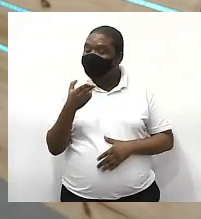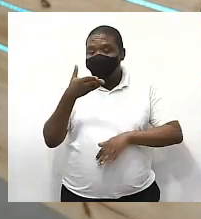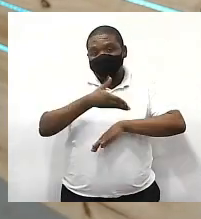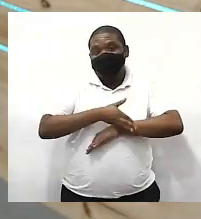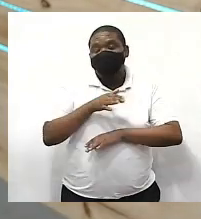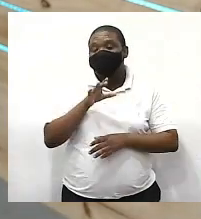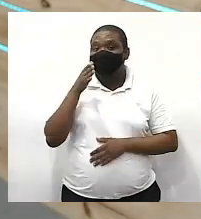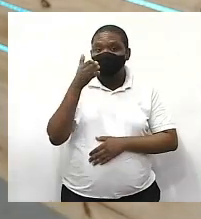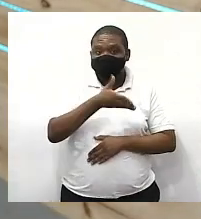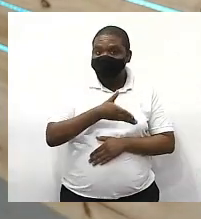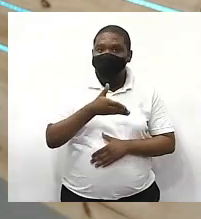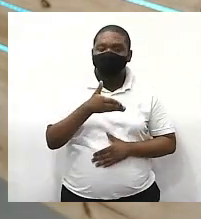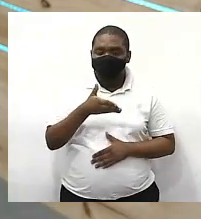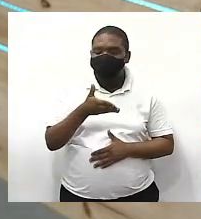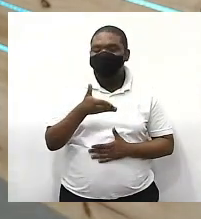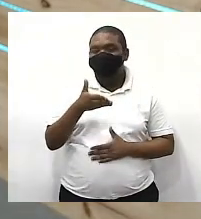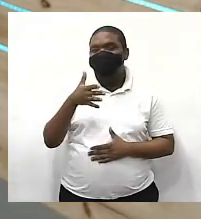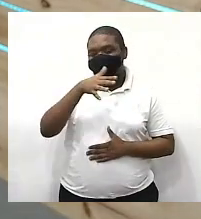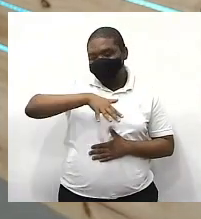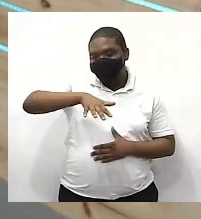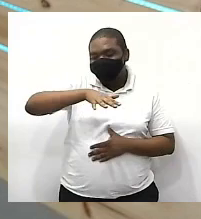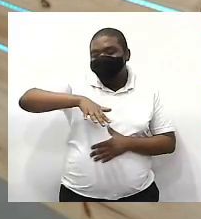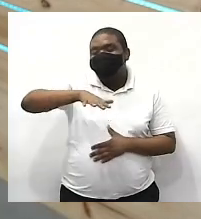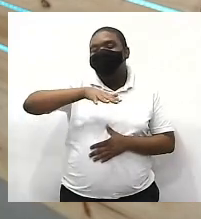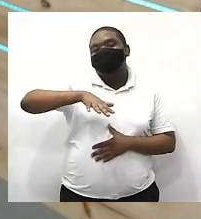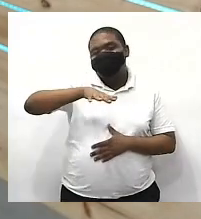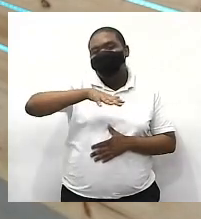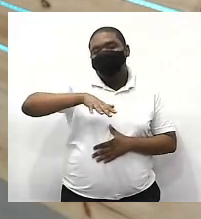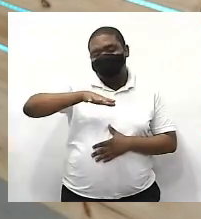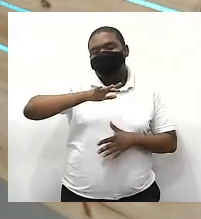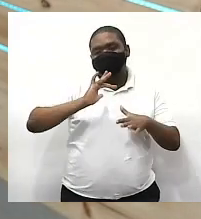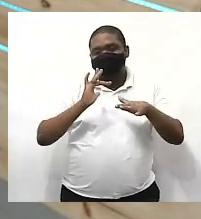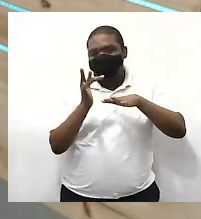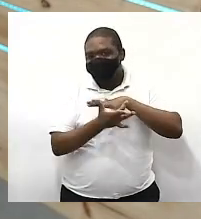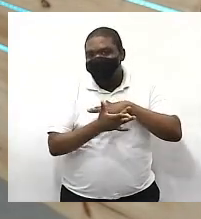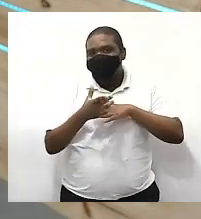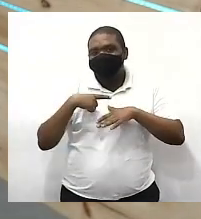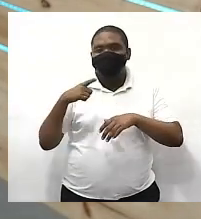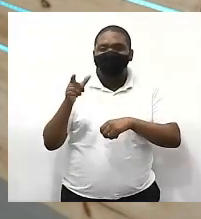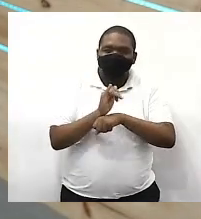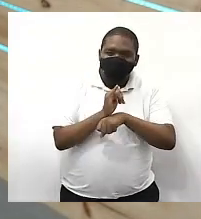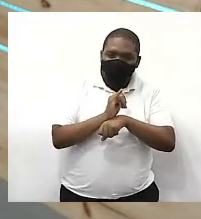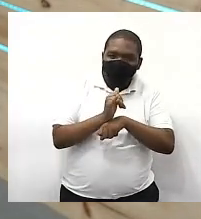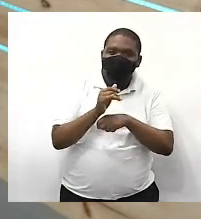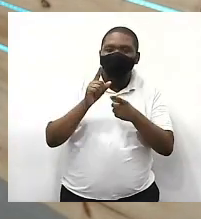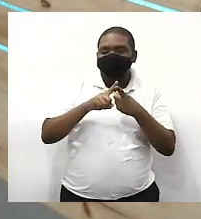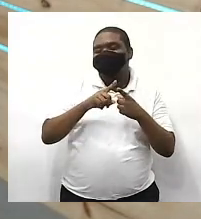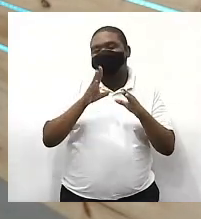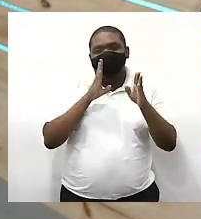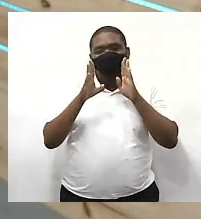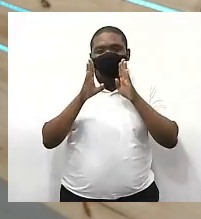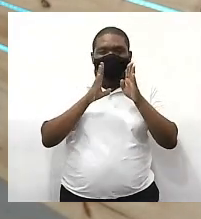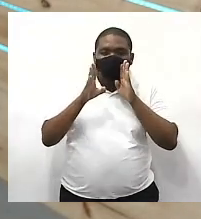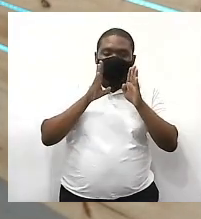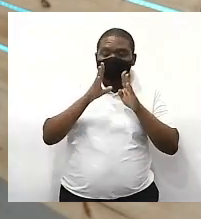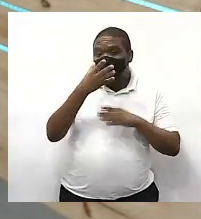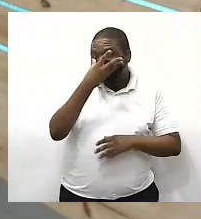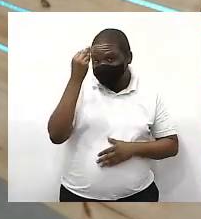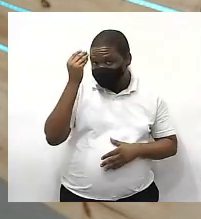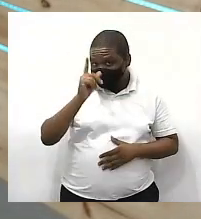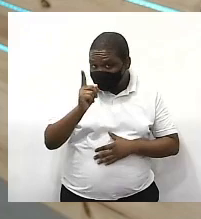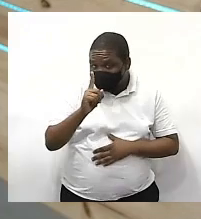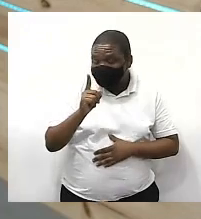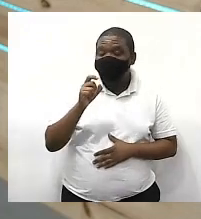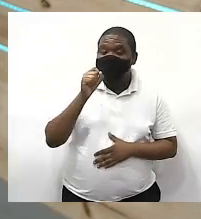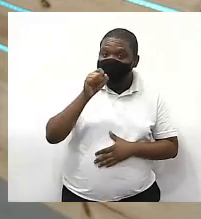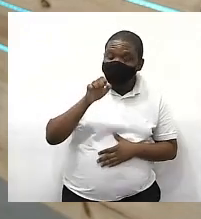direto nas nossas plataformas midiáticas, YouTube, Facebook. E não esquece também,